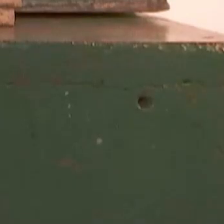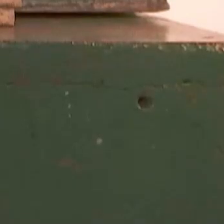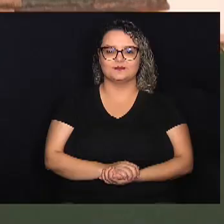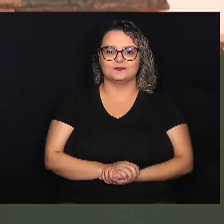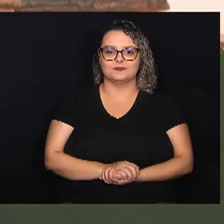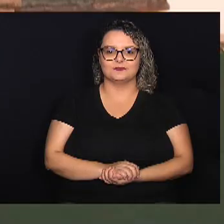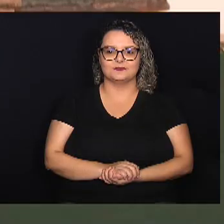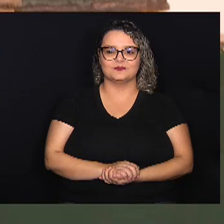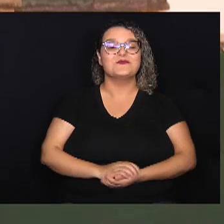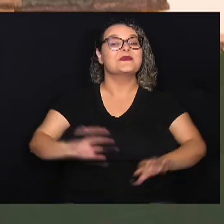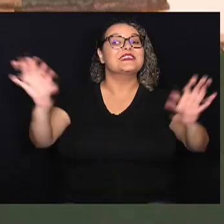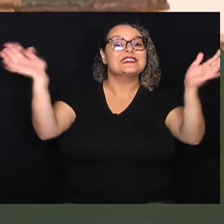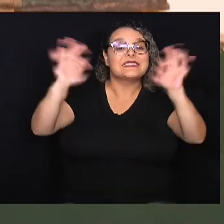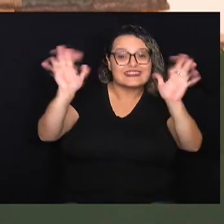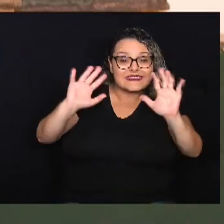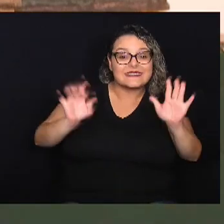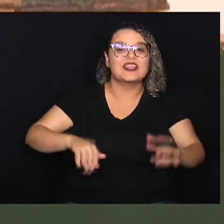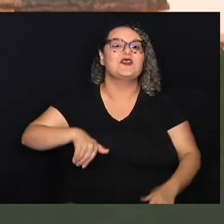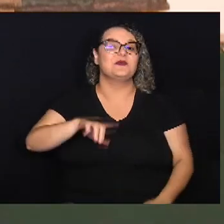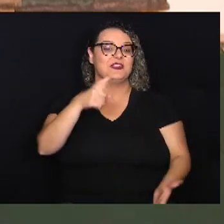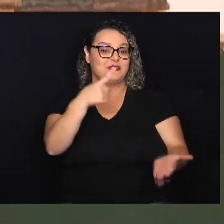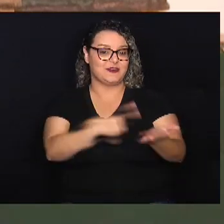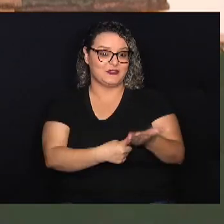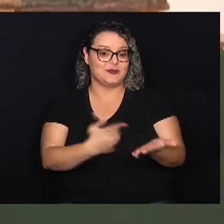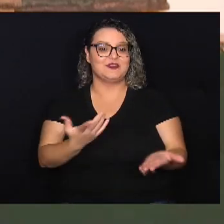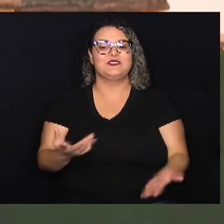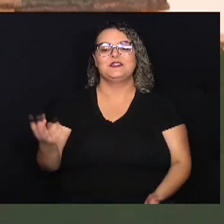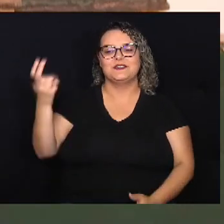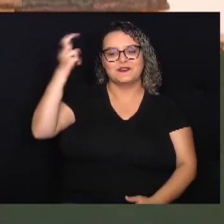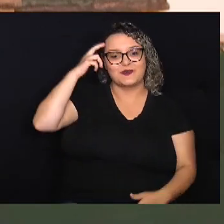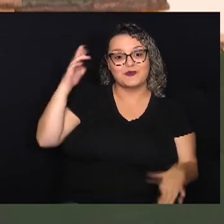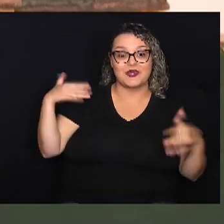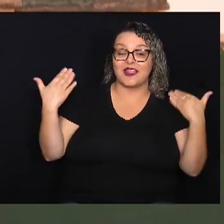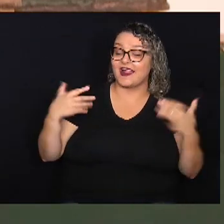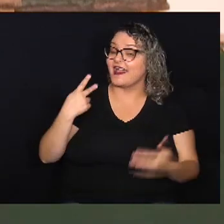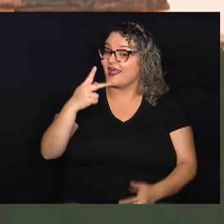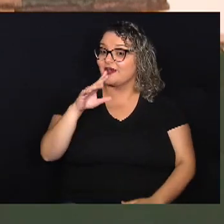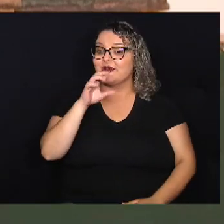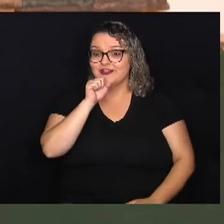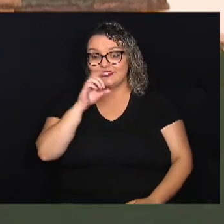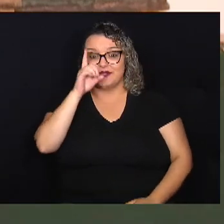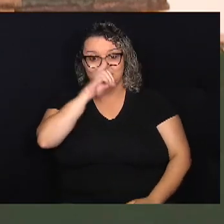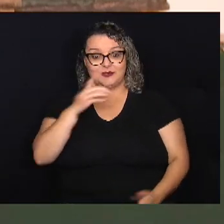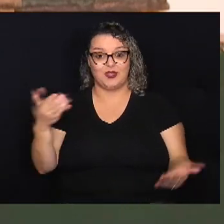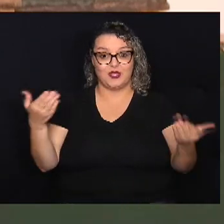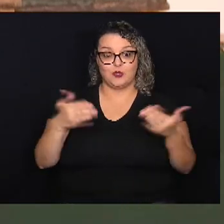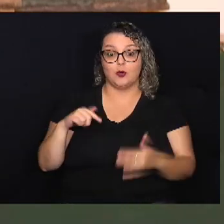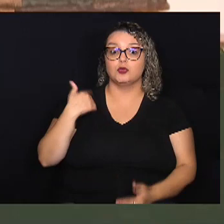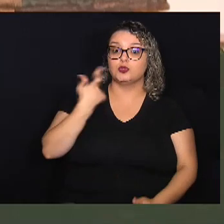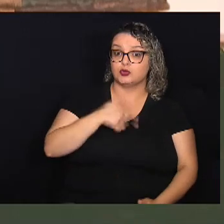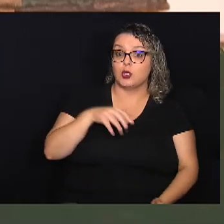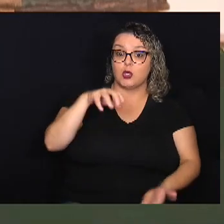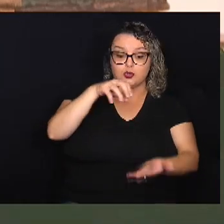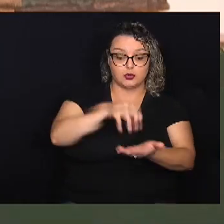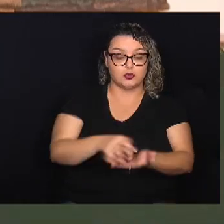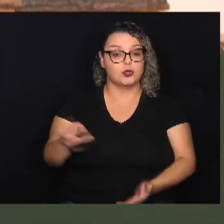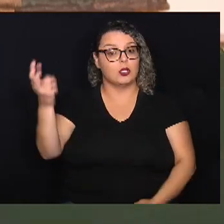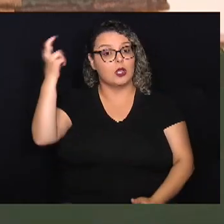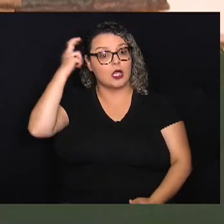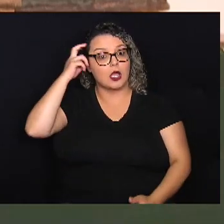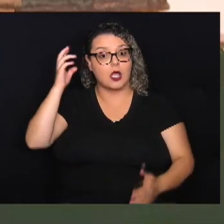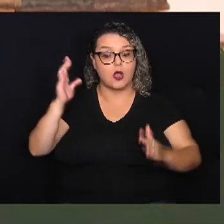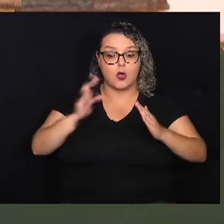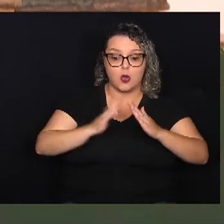Oi, gente! Mais uma agenda cultural para alegrar o seu final de semana. E hoje nós estamos no Centro Cultural Casarão,